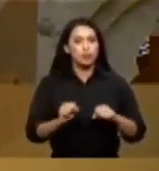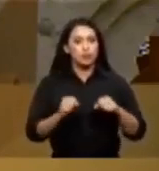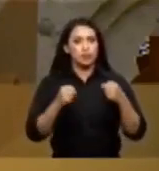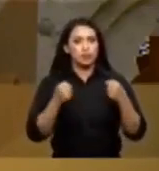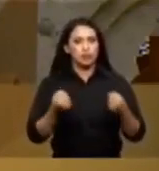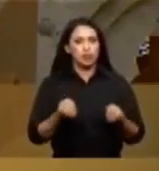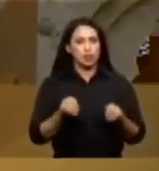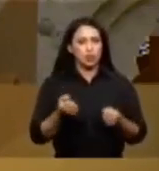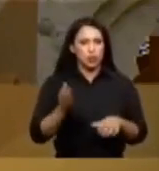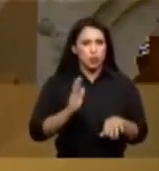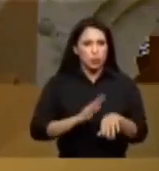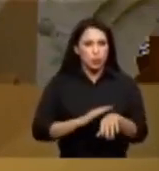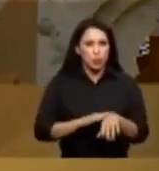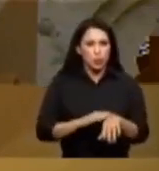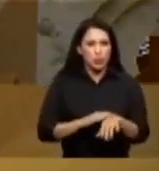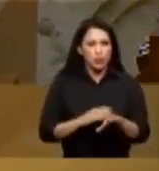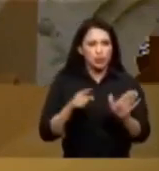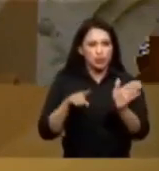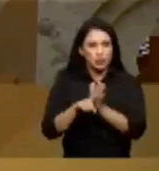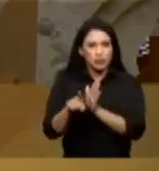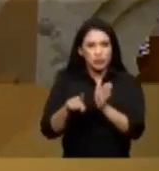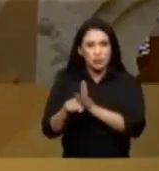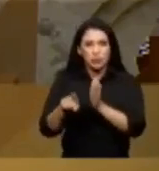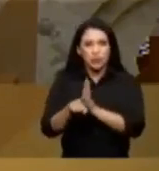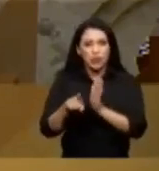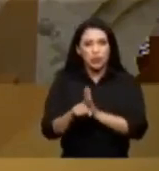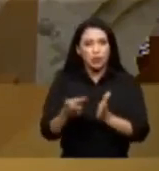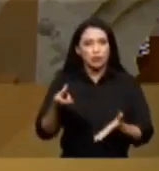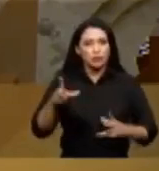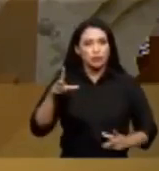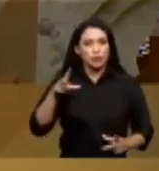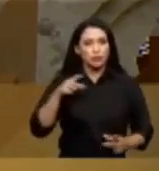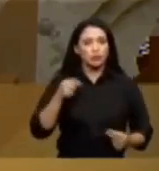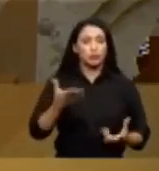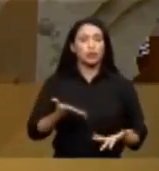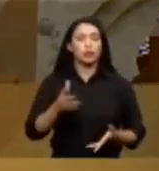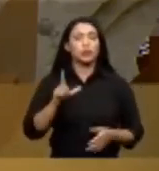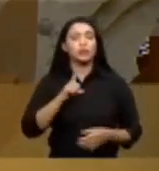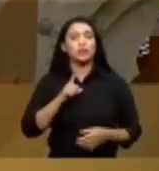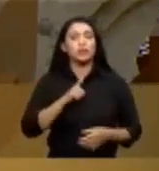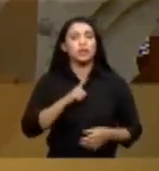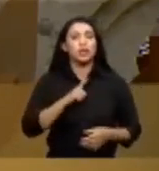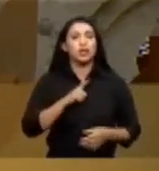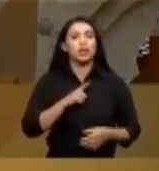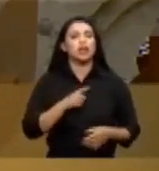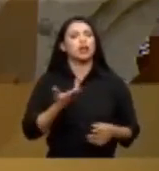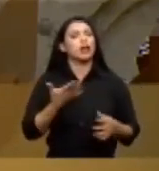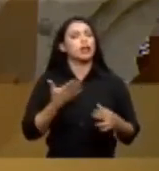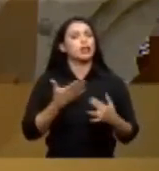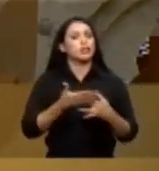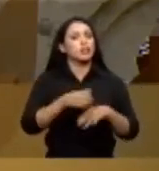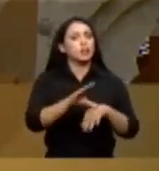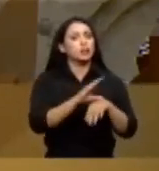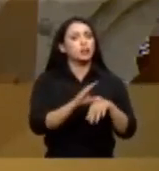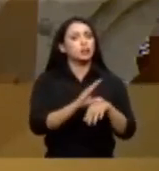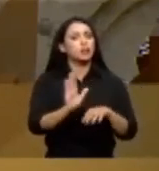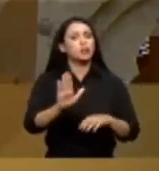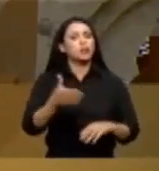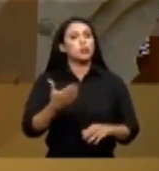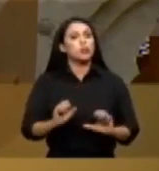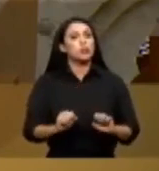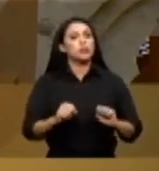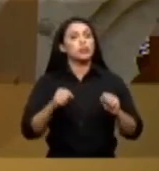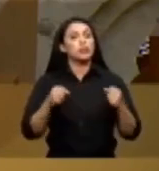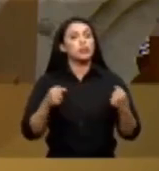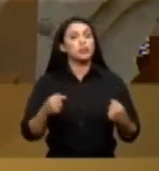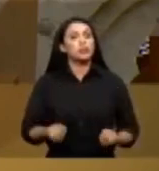sua sabatina, o mandado de injunção como meio de concretização da Constituição, bem como quando